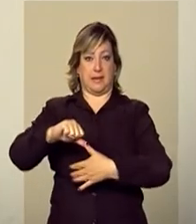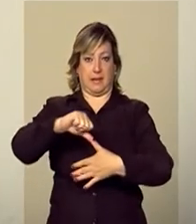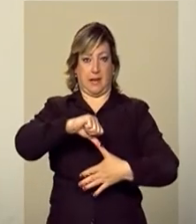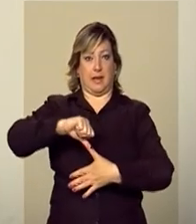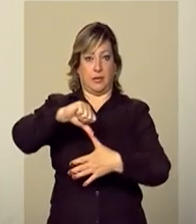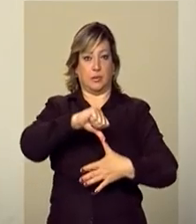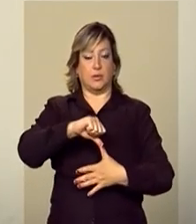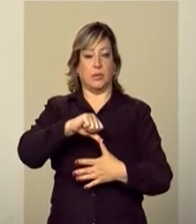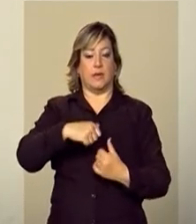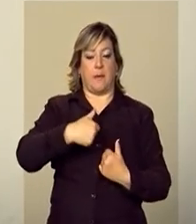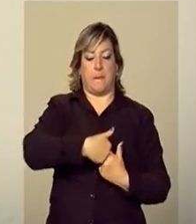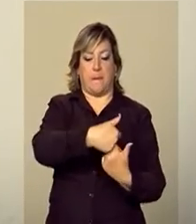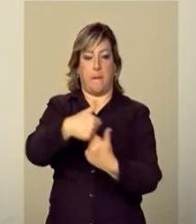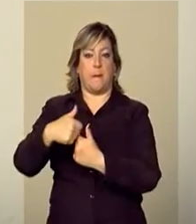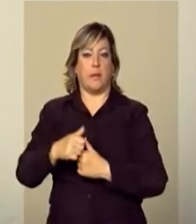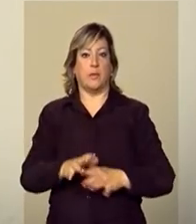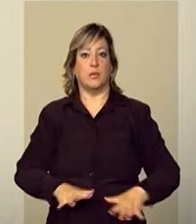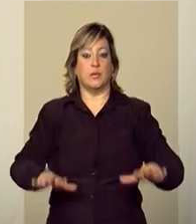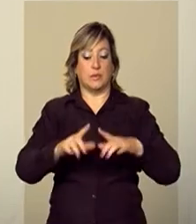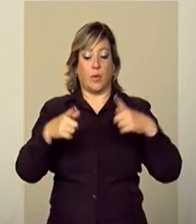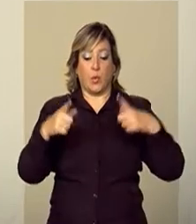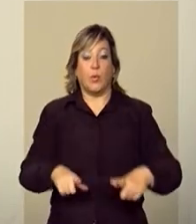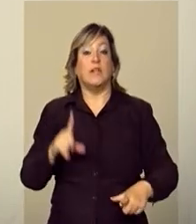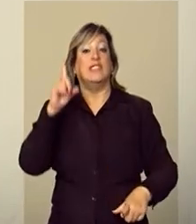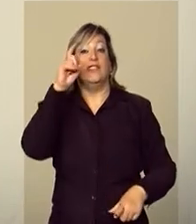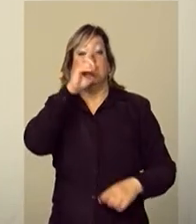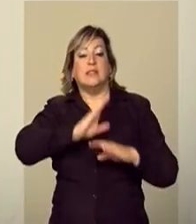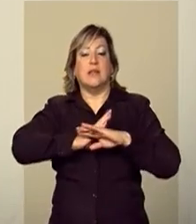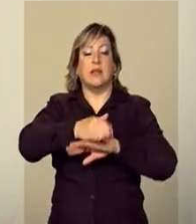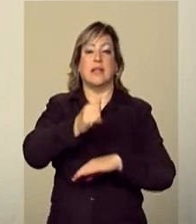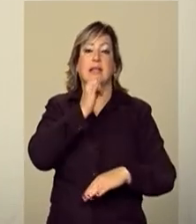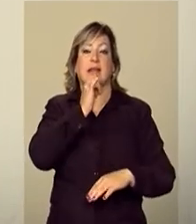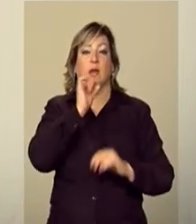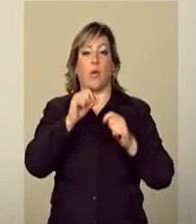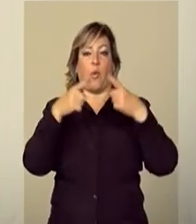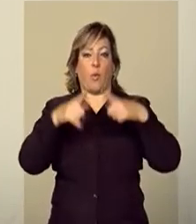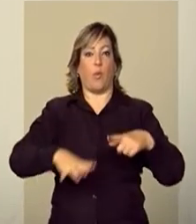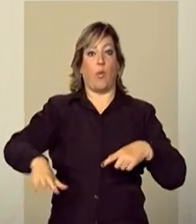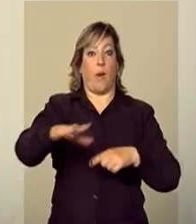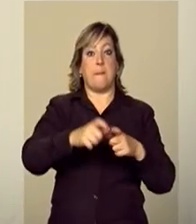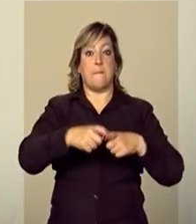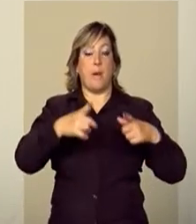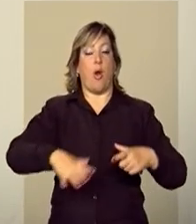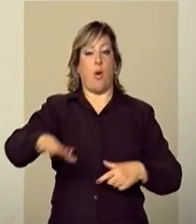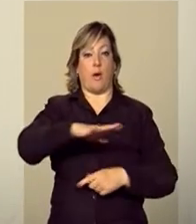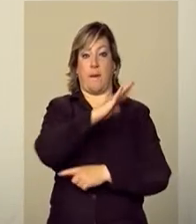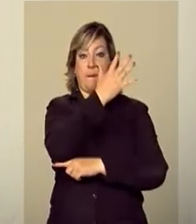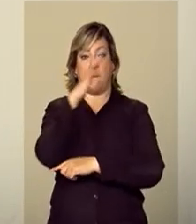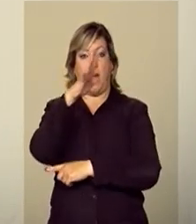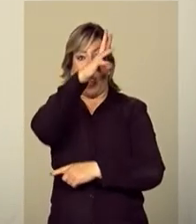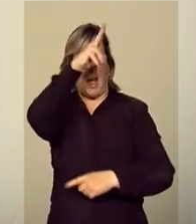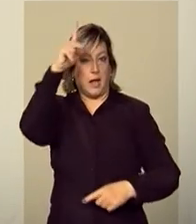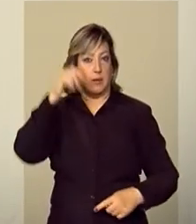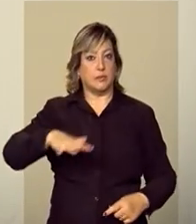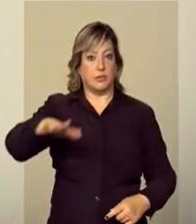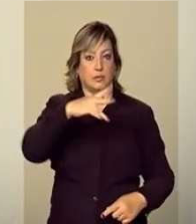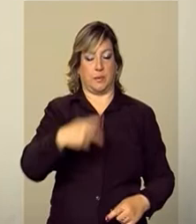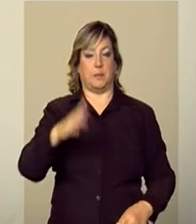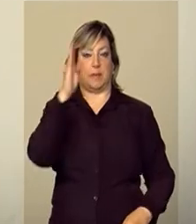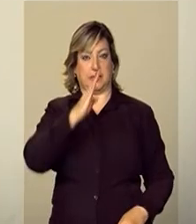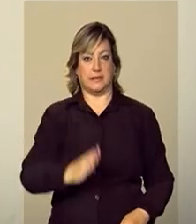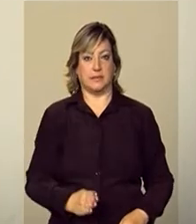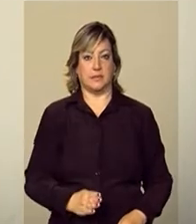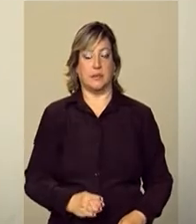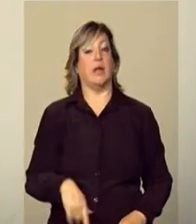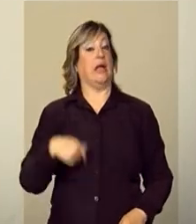na qual estão regiões de difícil acesso como eu caso da maior parte da região Amazônica de nosso país